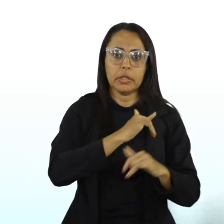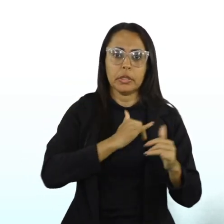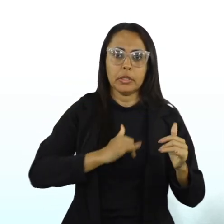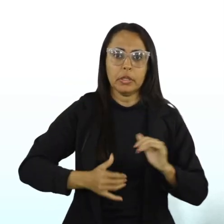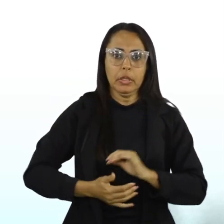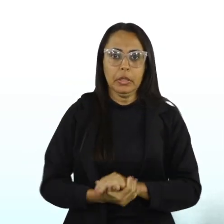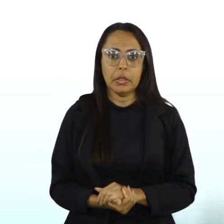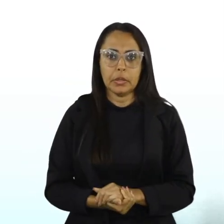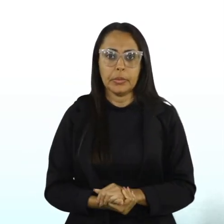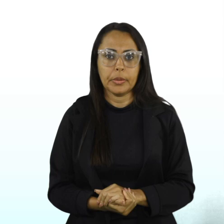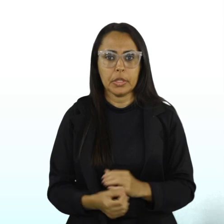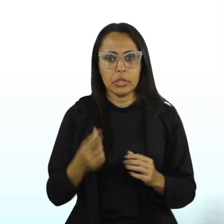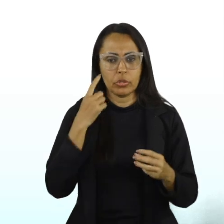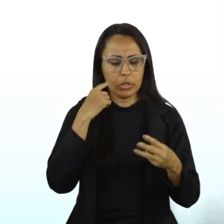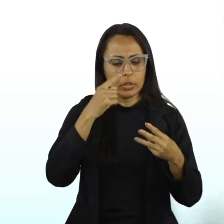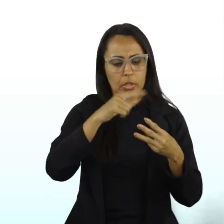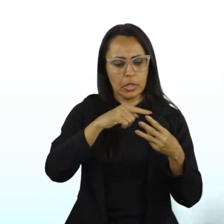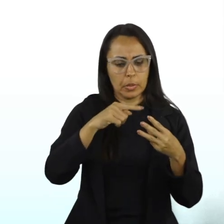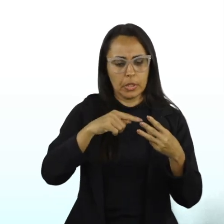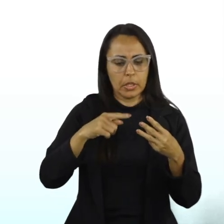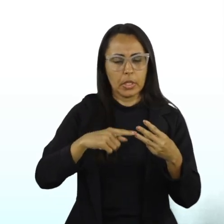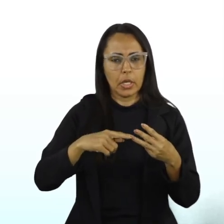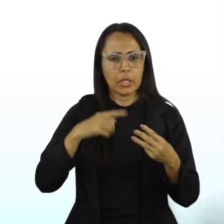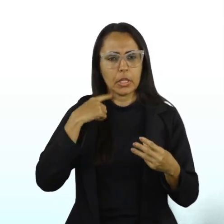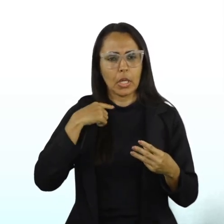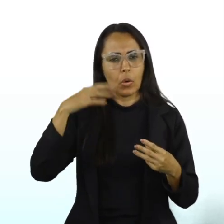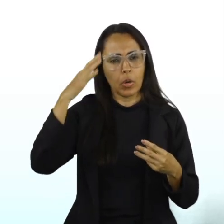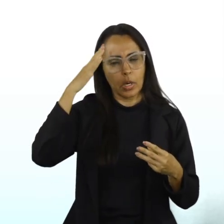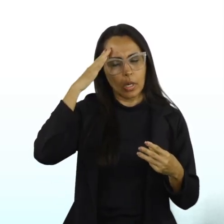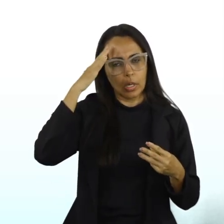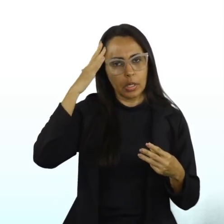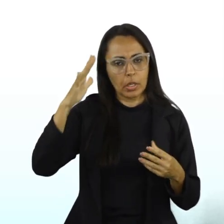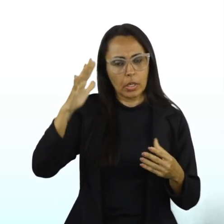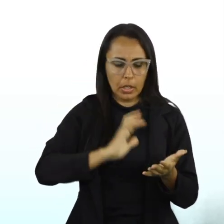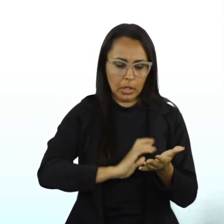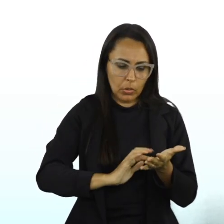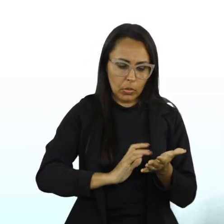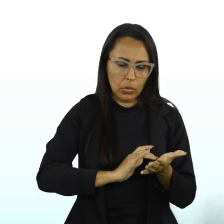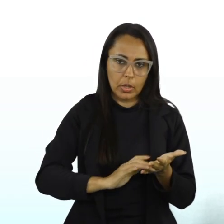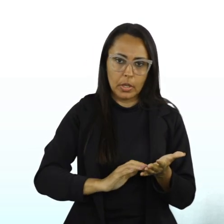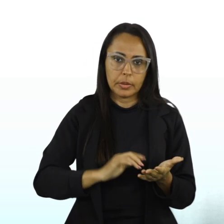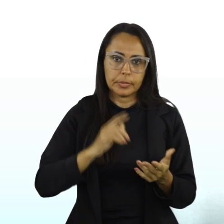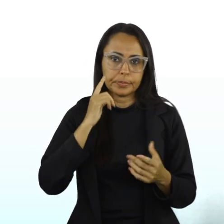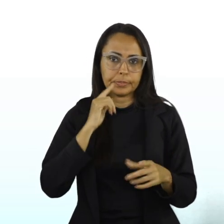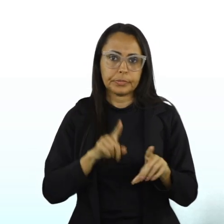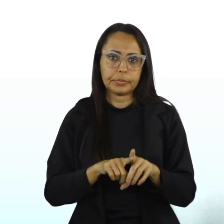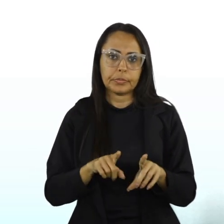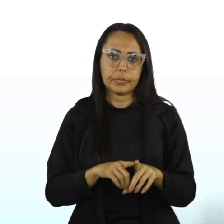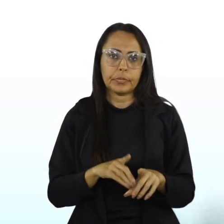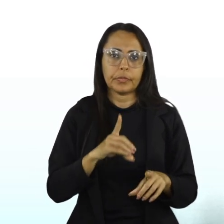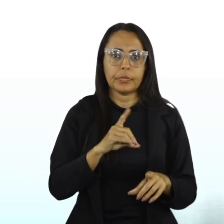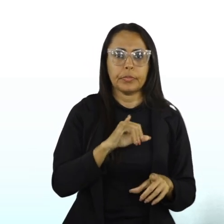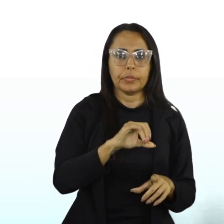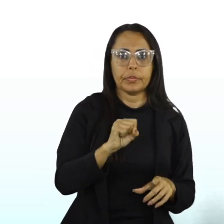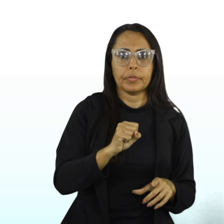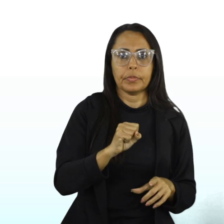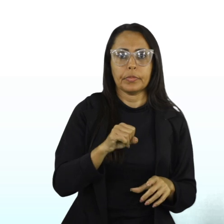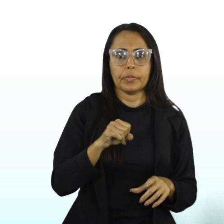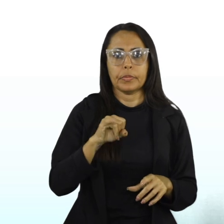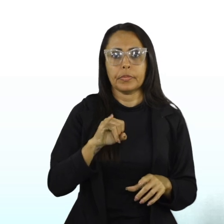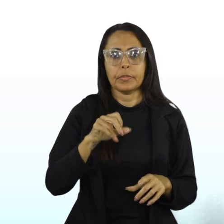dissipada. Então, existem 3 maneiras de nós calcularmos essa energia dissipada. A primeira, a energia dissipada como sendo a